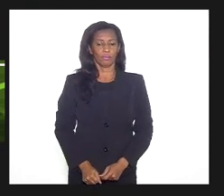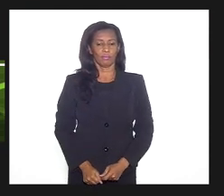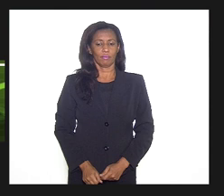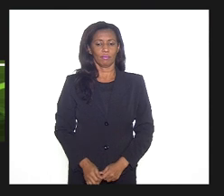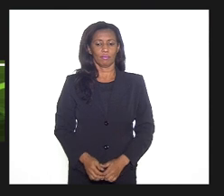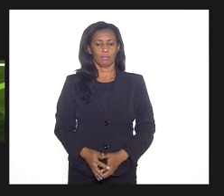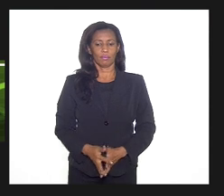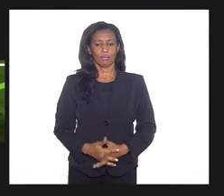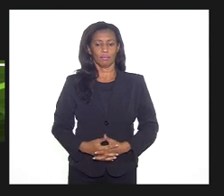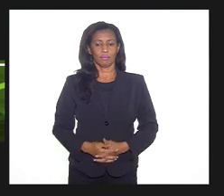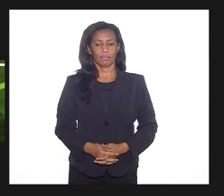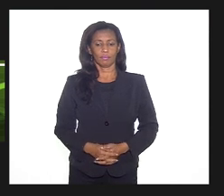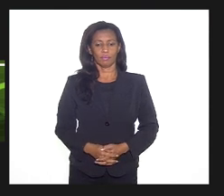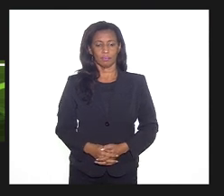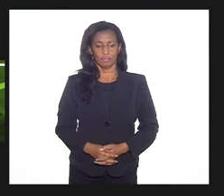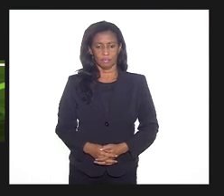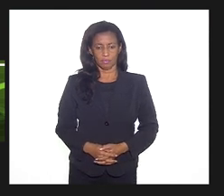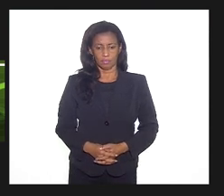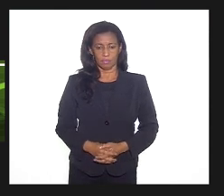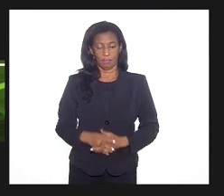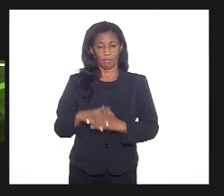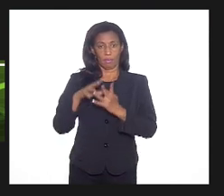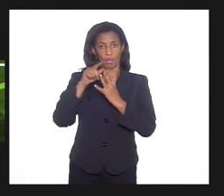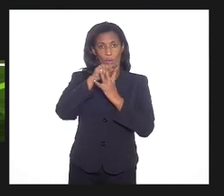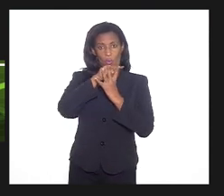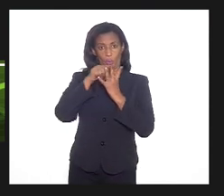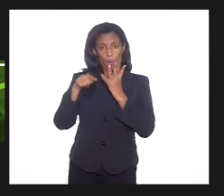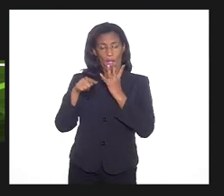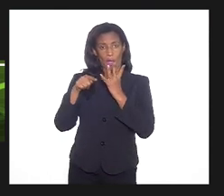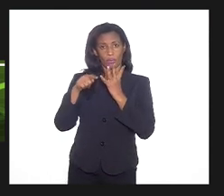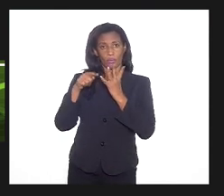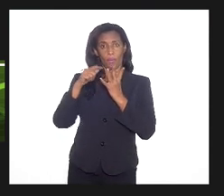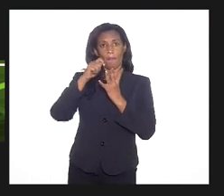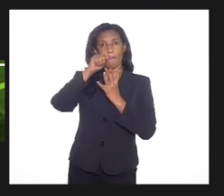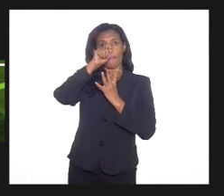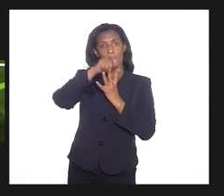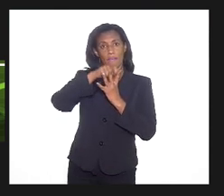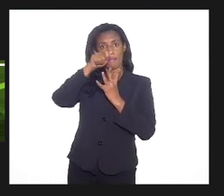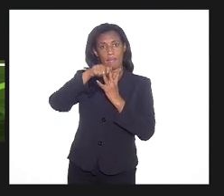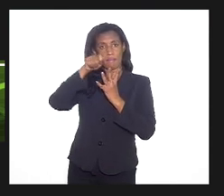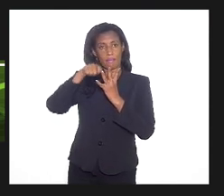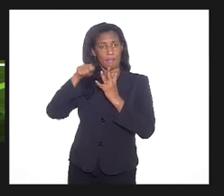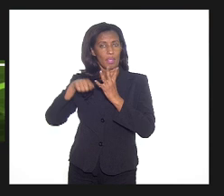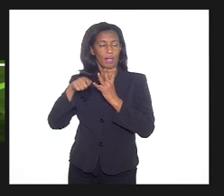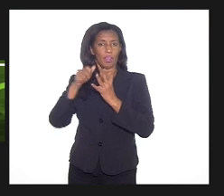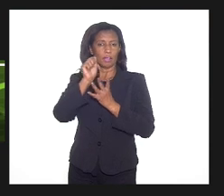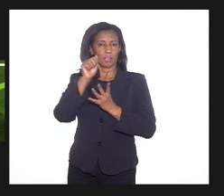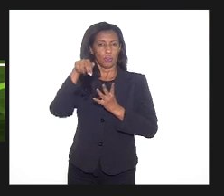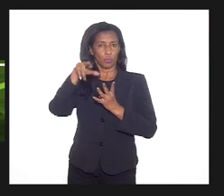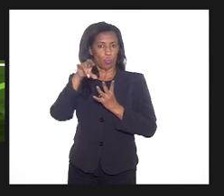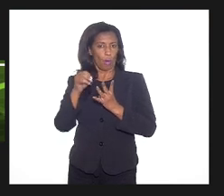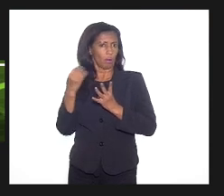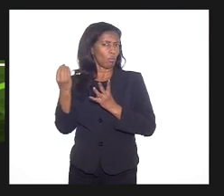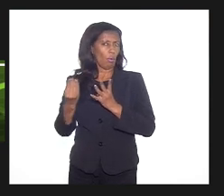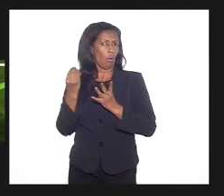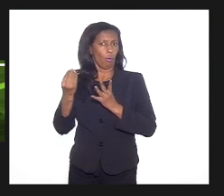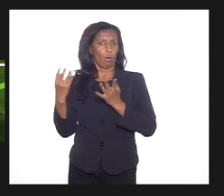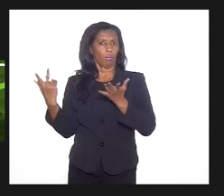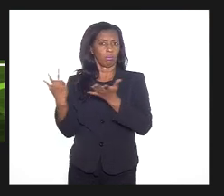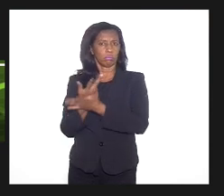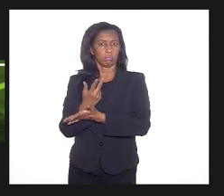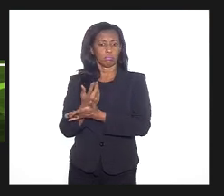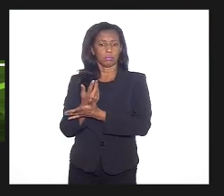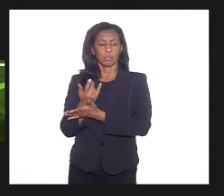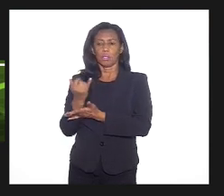A gente vê aí nos 4 meses do ano como se comportou a receita, ela vem crescendo,